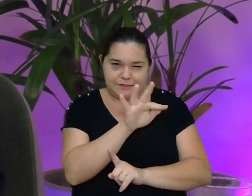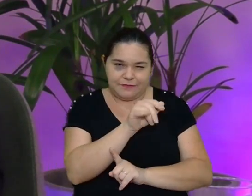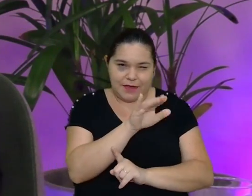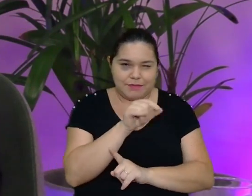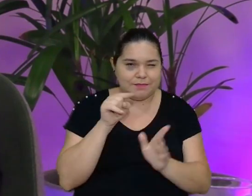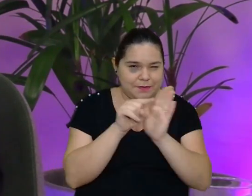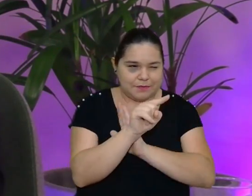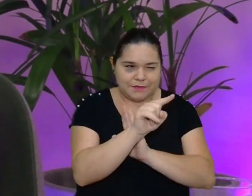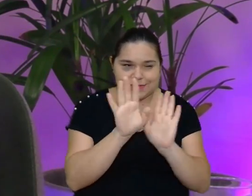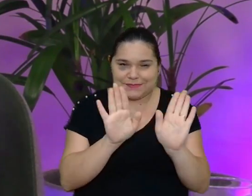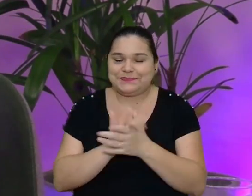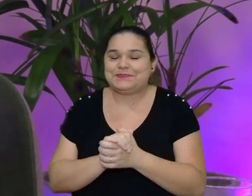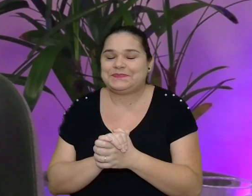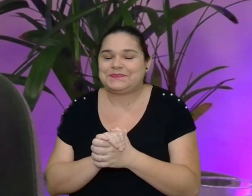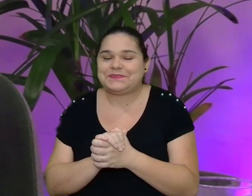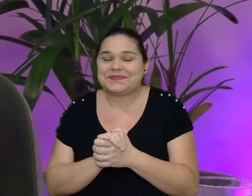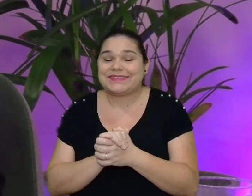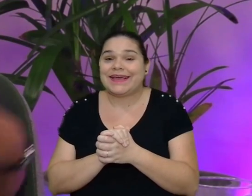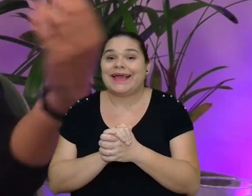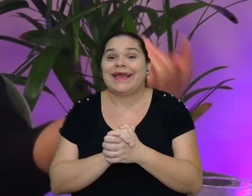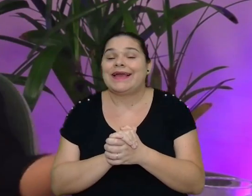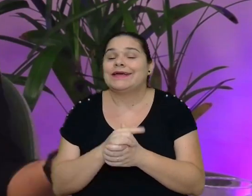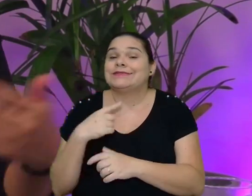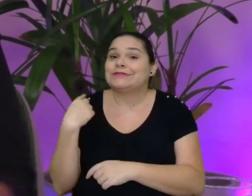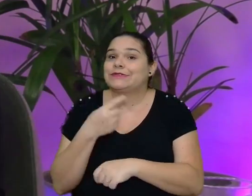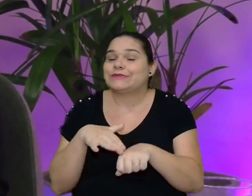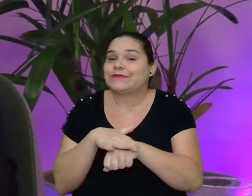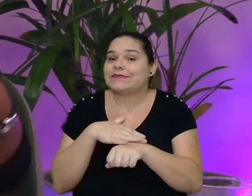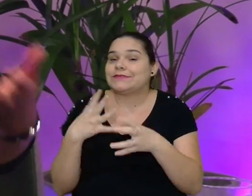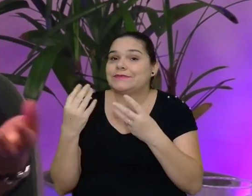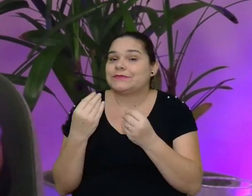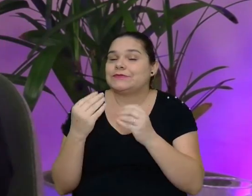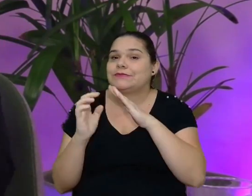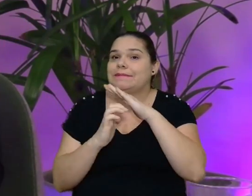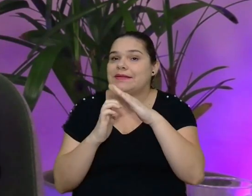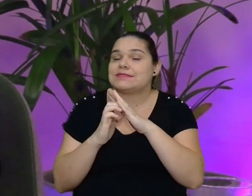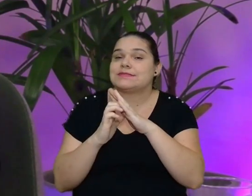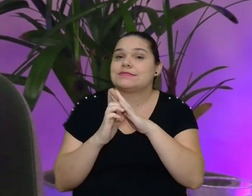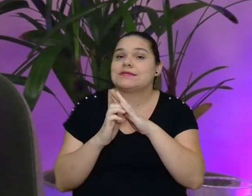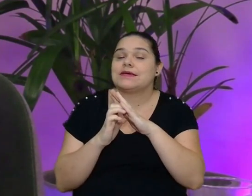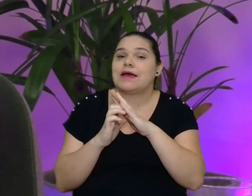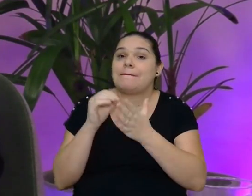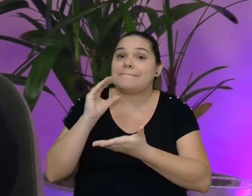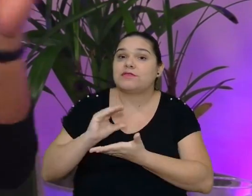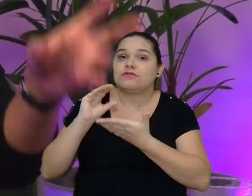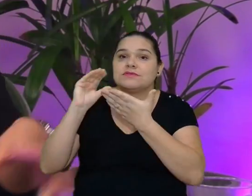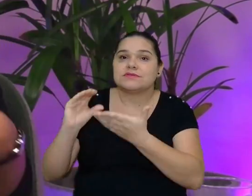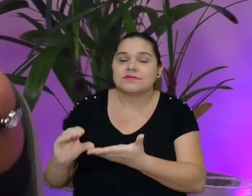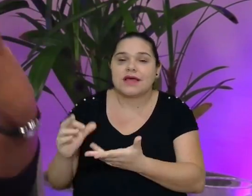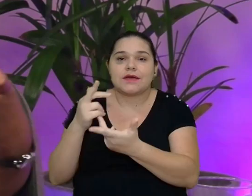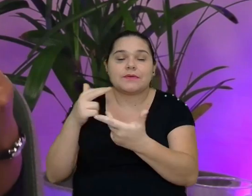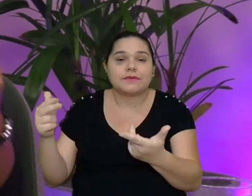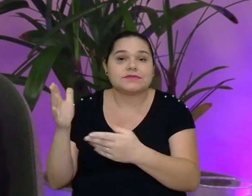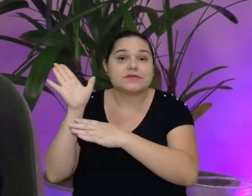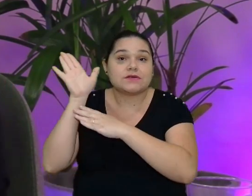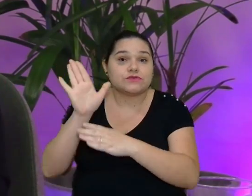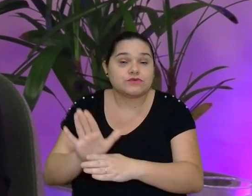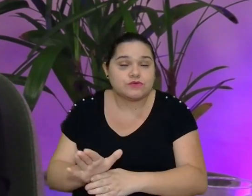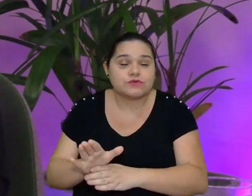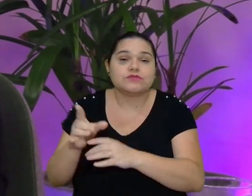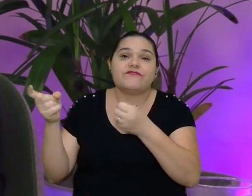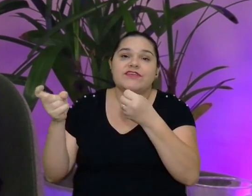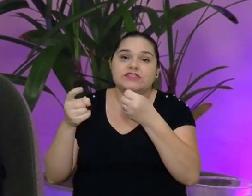vocês. A gente conversou muito sobre a importância das empresas serem patrocinadoras, né, de benefícios de fertilidade, se envolverem nessa questão